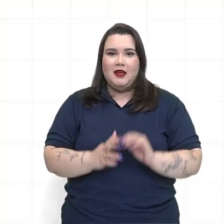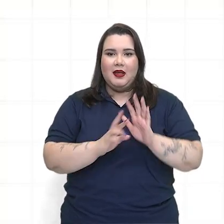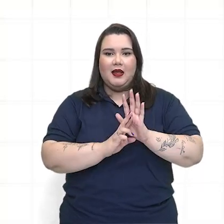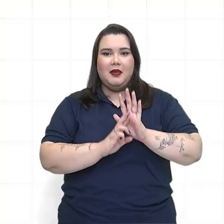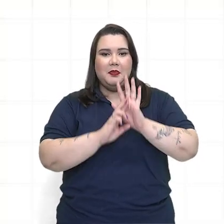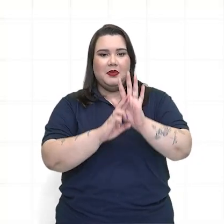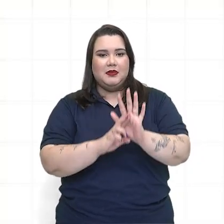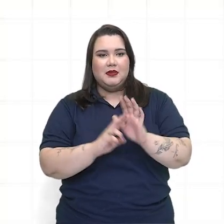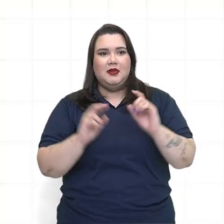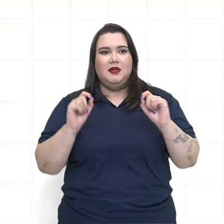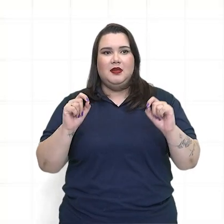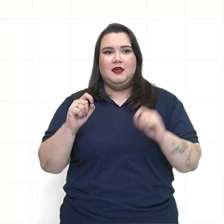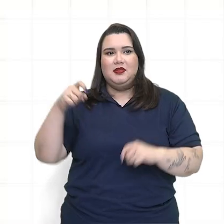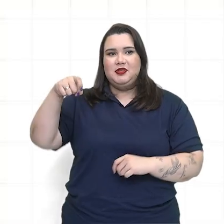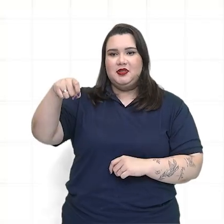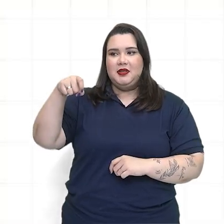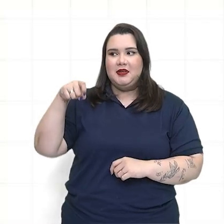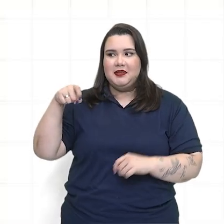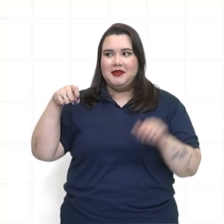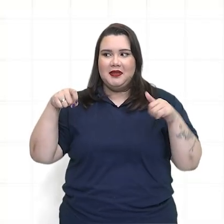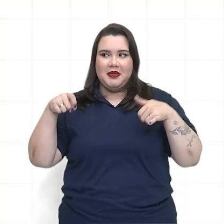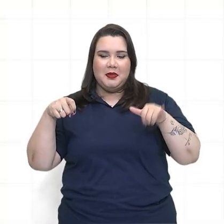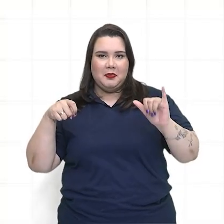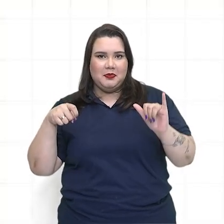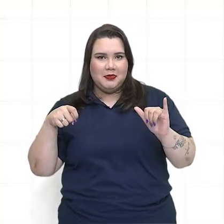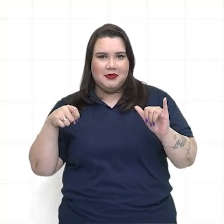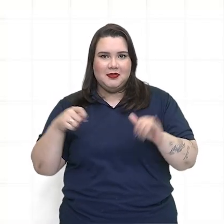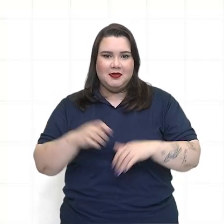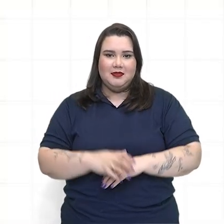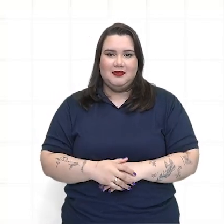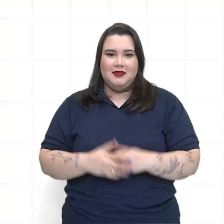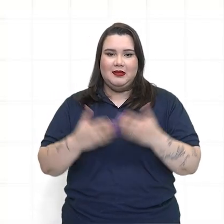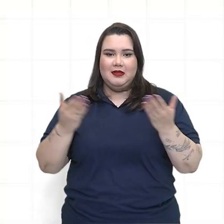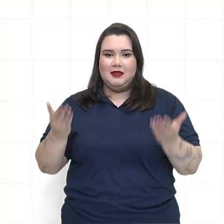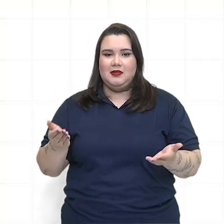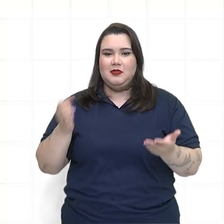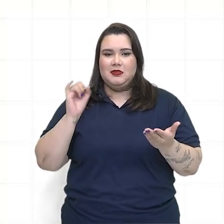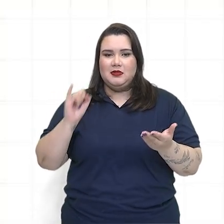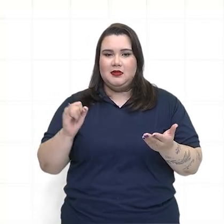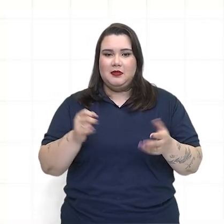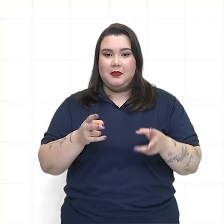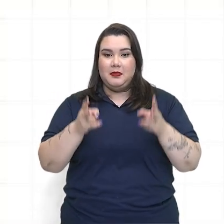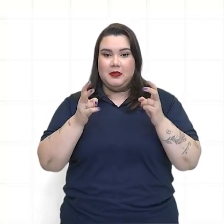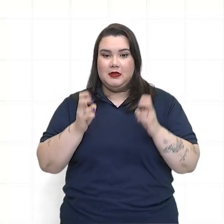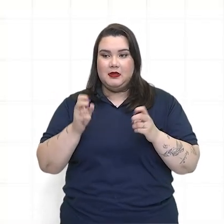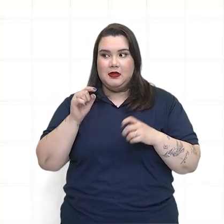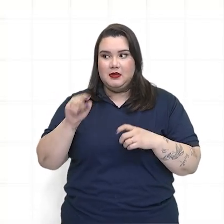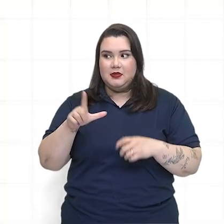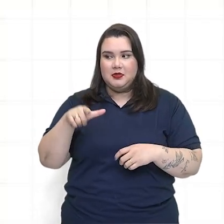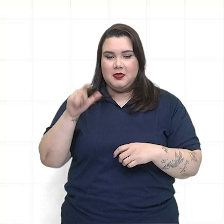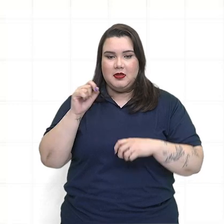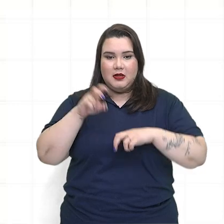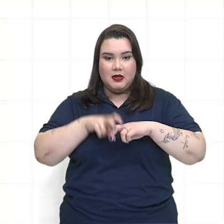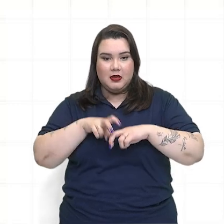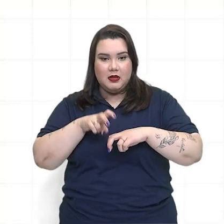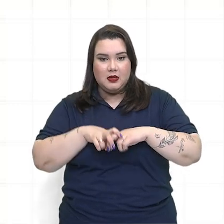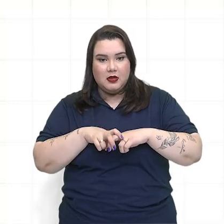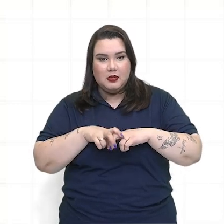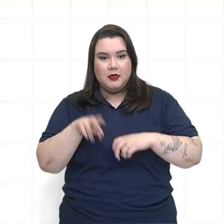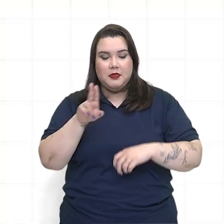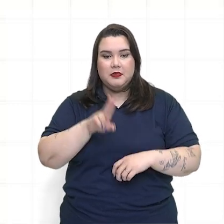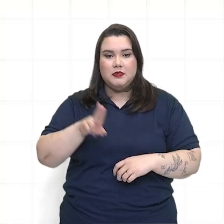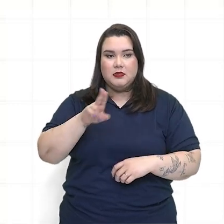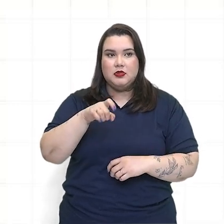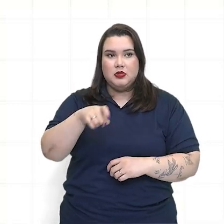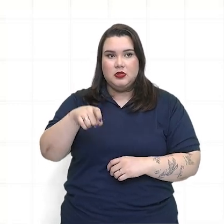nós chamamos coordenada XY. Olha. Nesse caso, se nós formos escolher essa cadeira, primeiro você vai botar o de X,